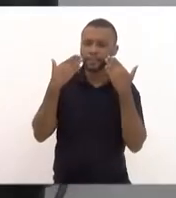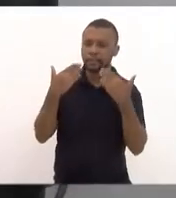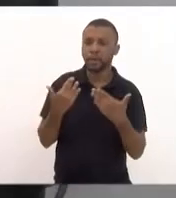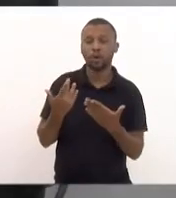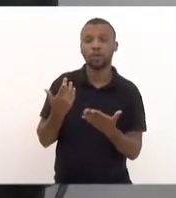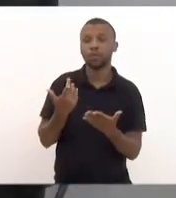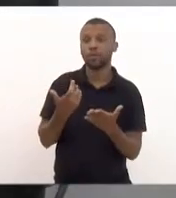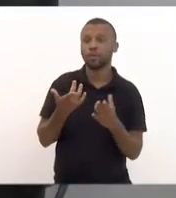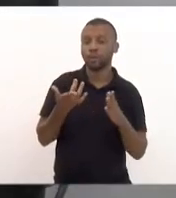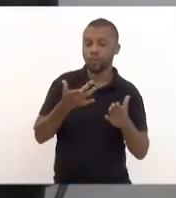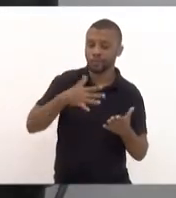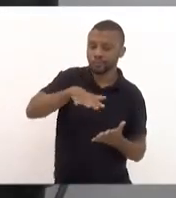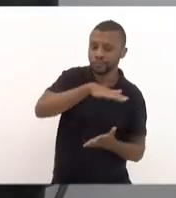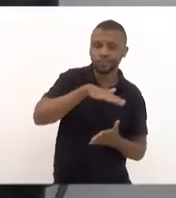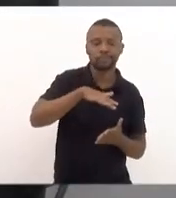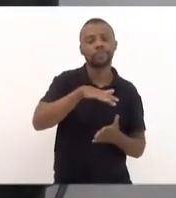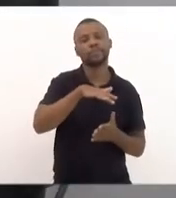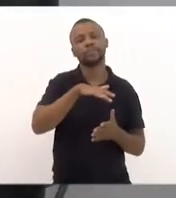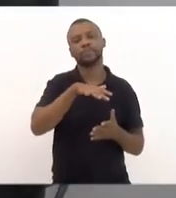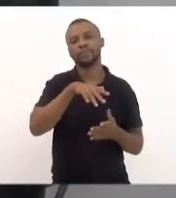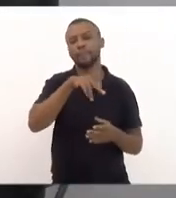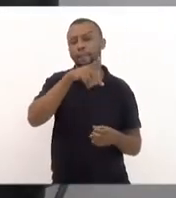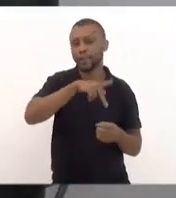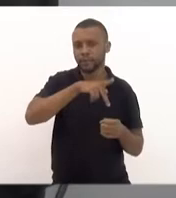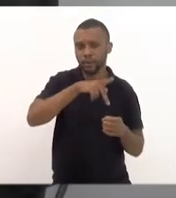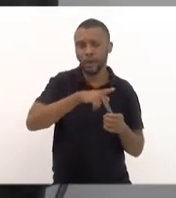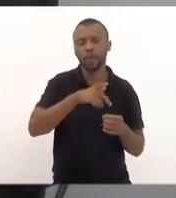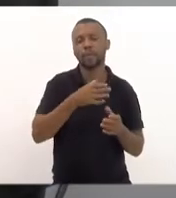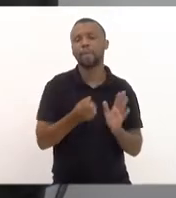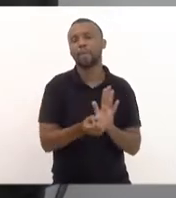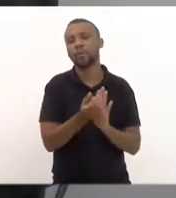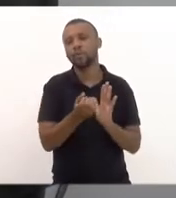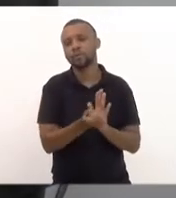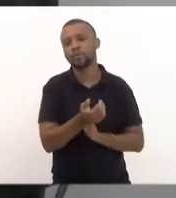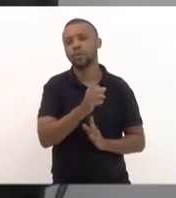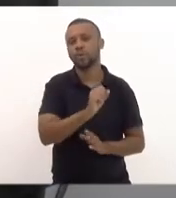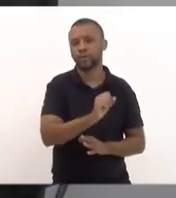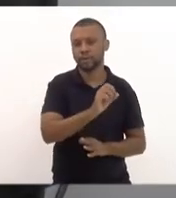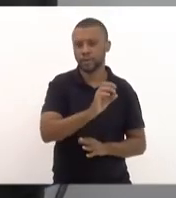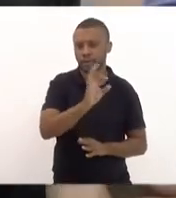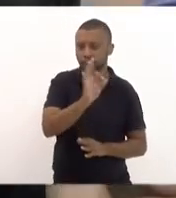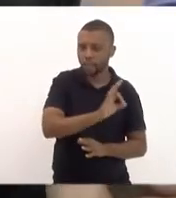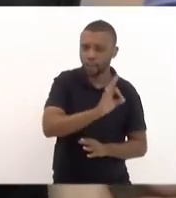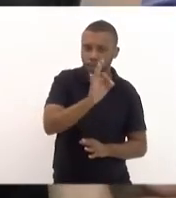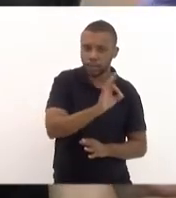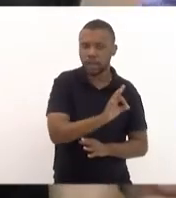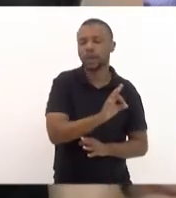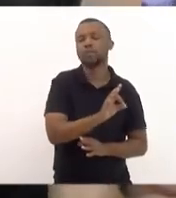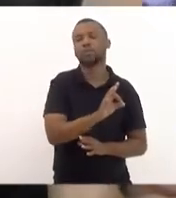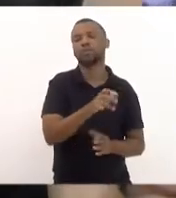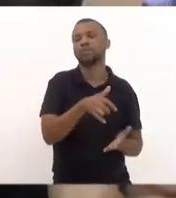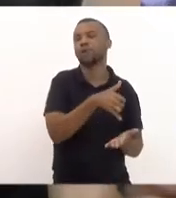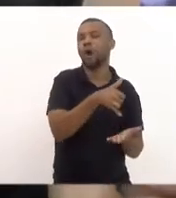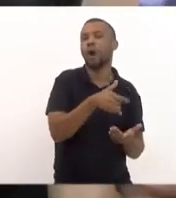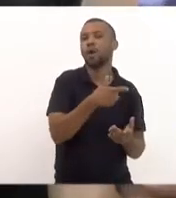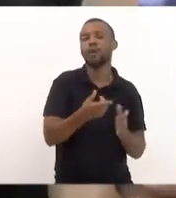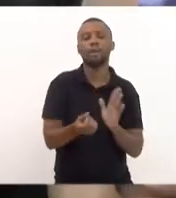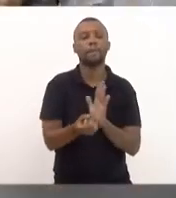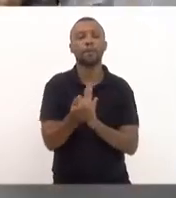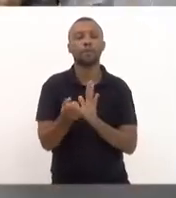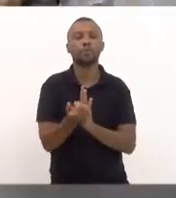fica no 80-80, né? Produz 80% do óleo e tem 80% dos fornecedores fora daqui. É incrível. Deixa o Paulo que dá uma